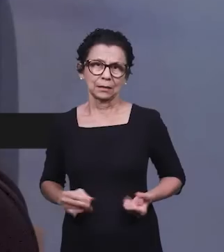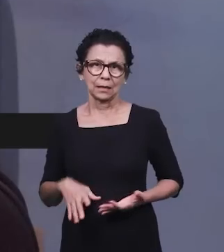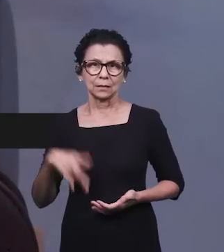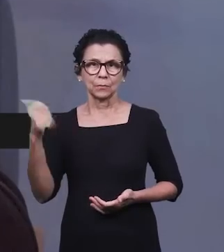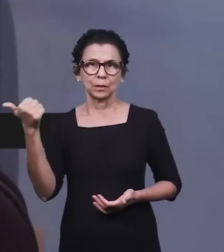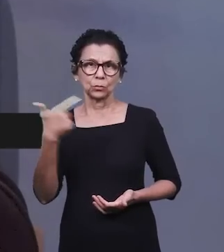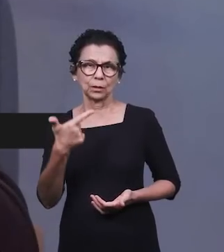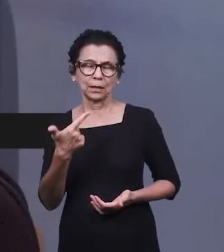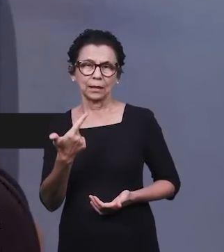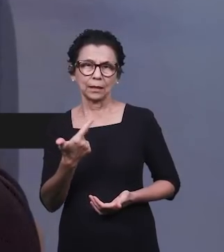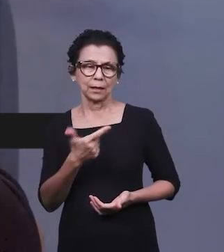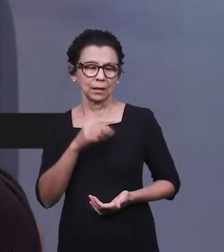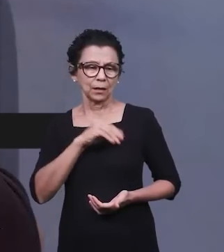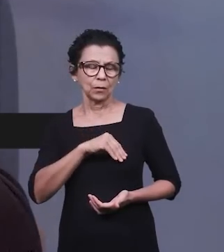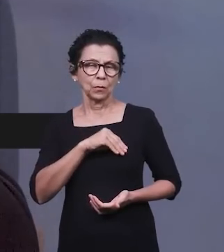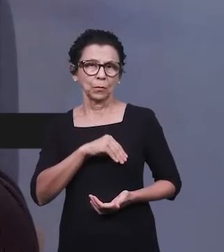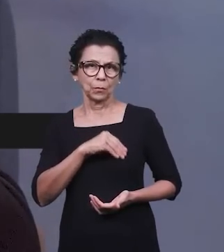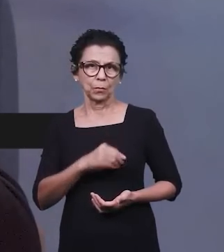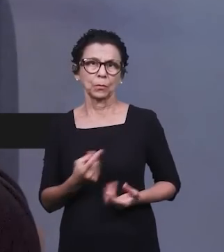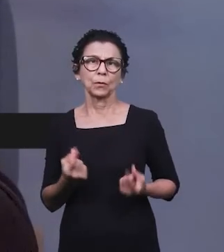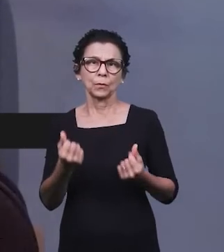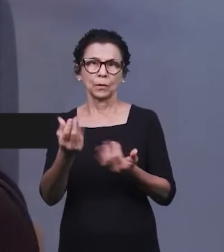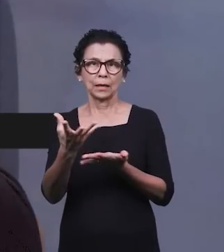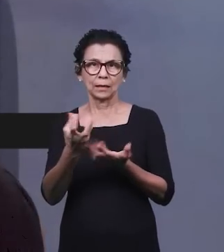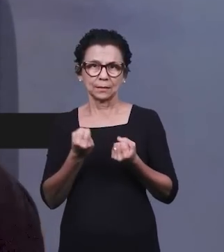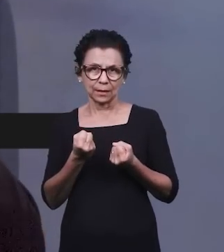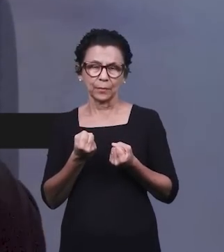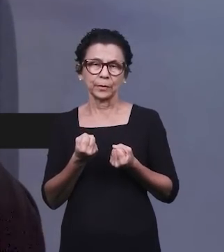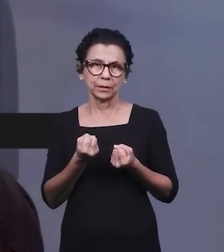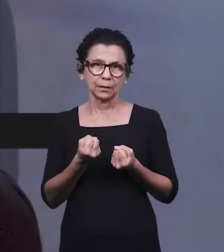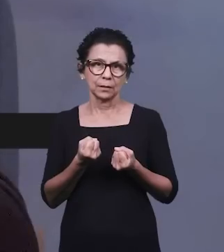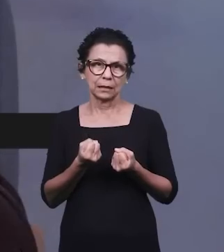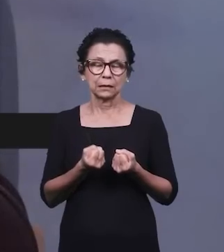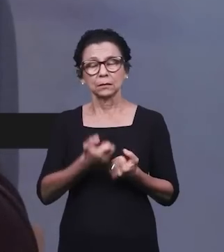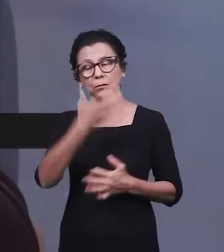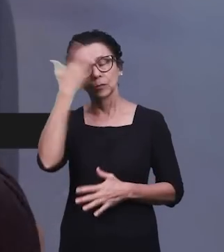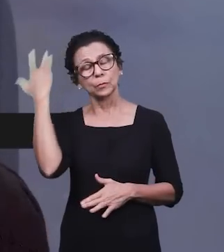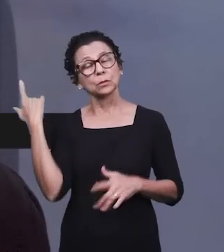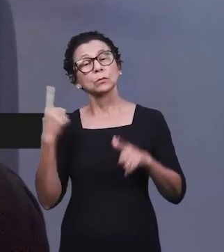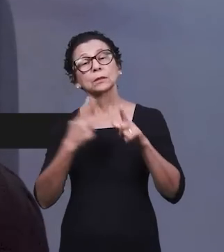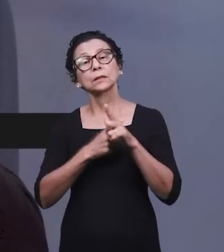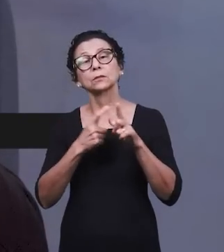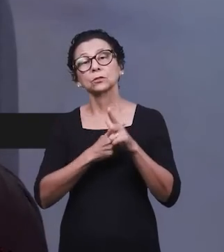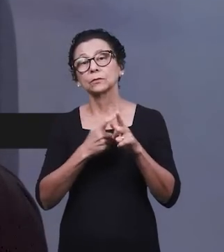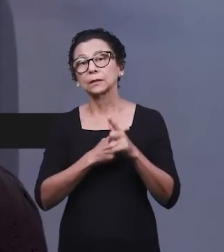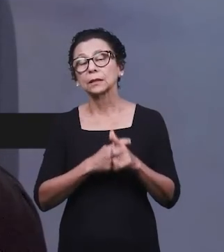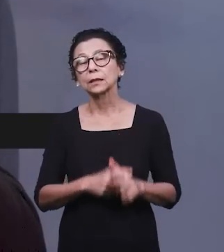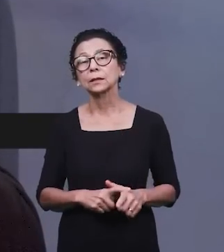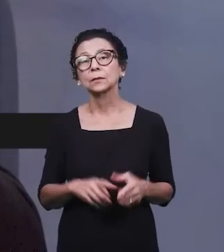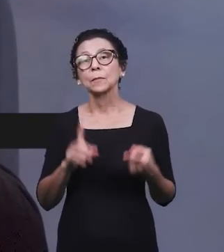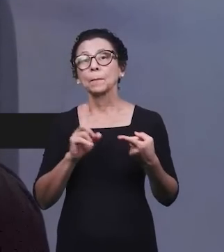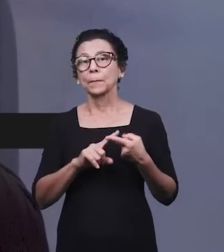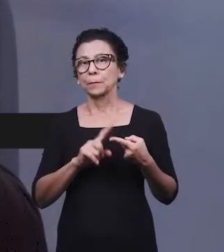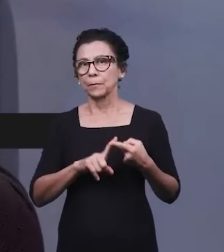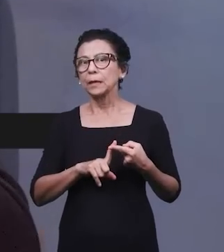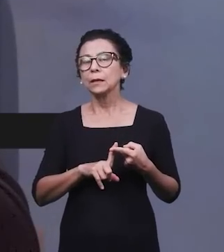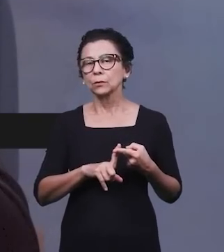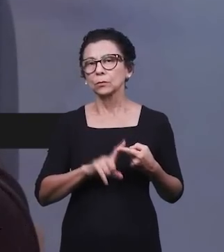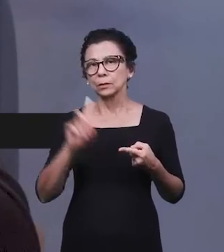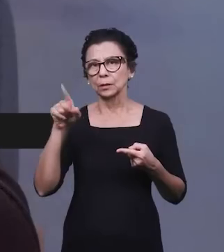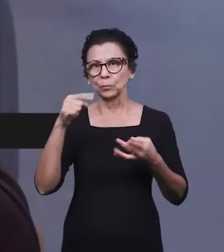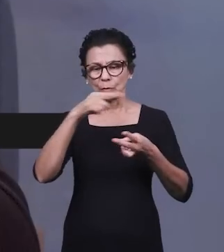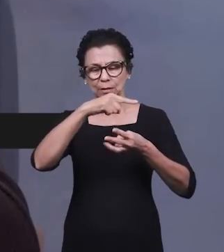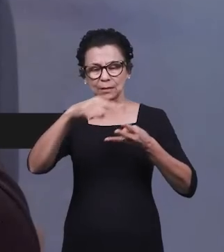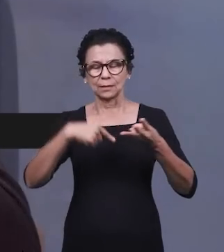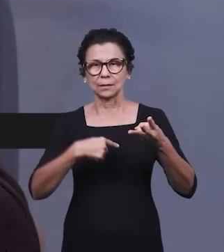propriamente a pergunta que o senhor me fez sobre dívidas, a pessoa que está endividada, o primeiro passo que ela tem que fazer, depois de responder essas